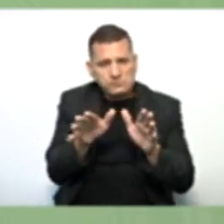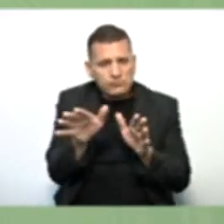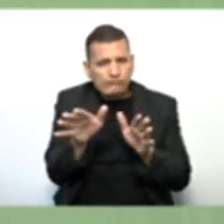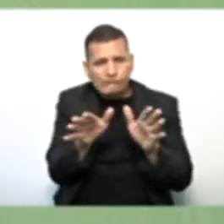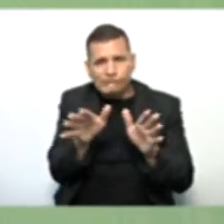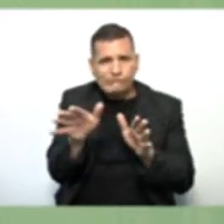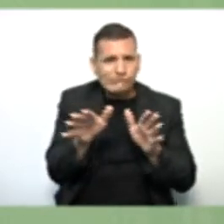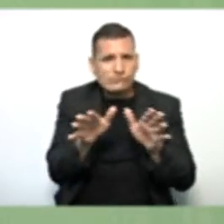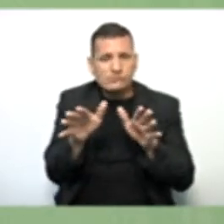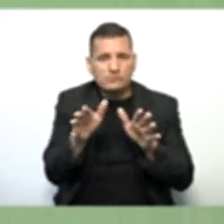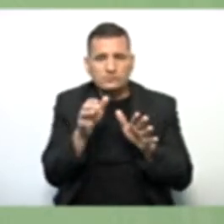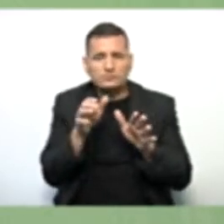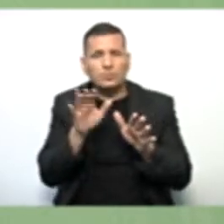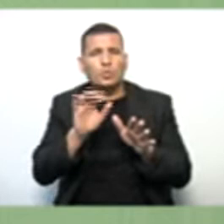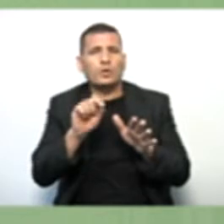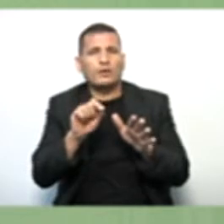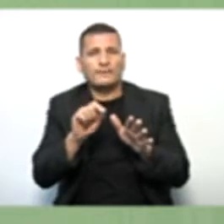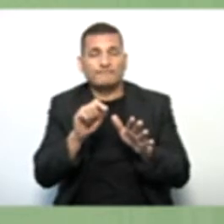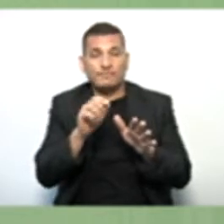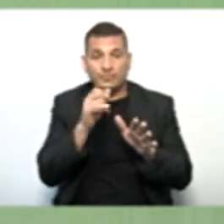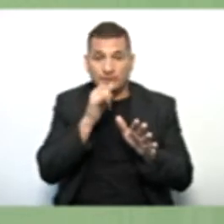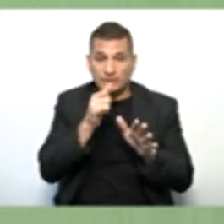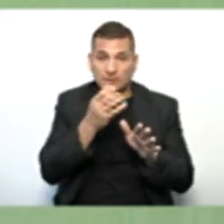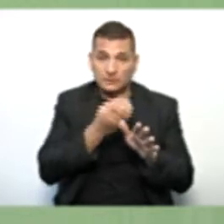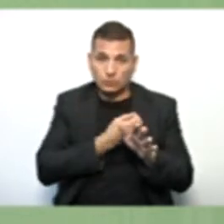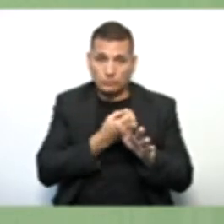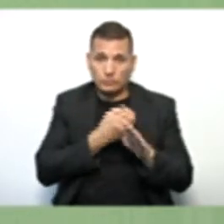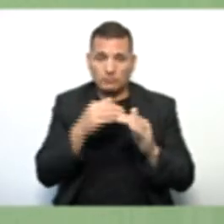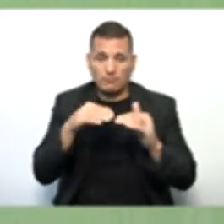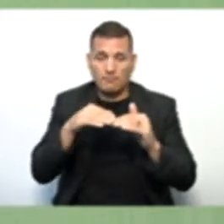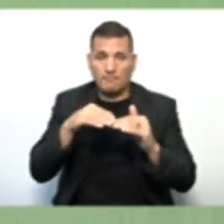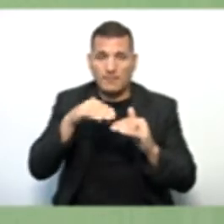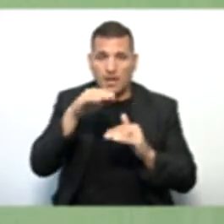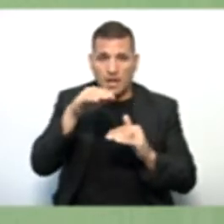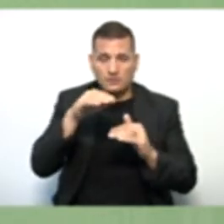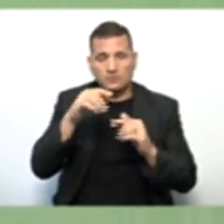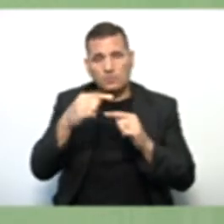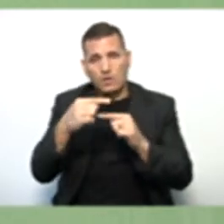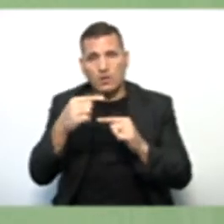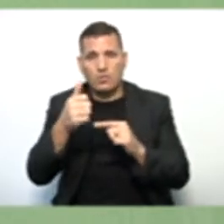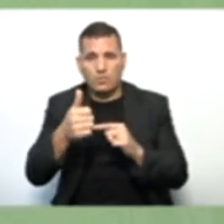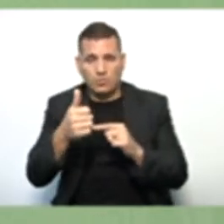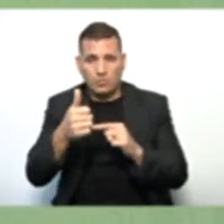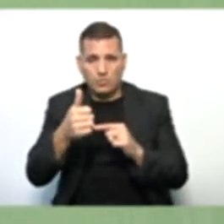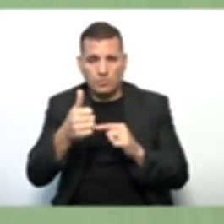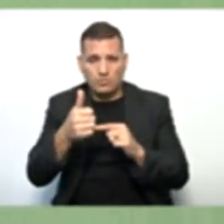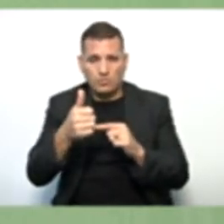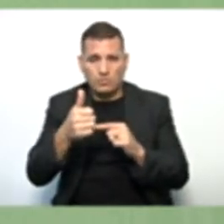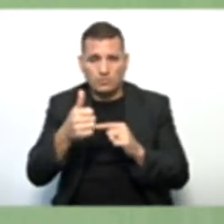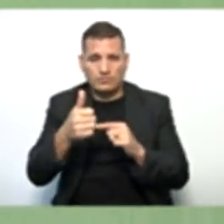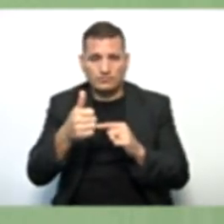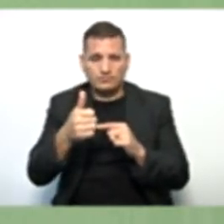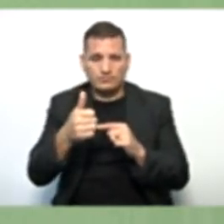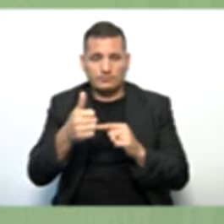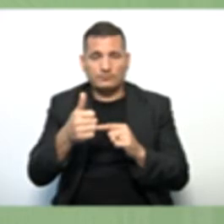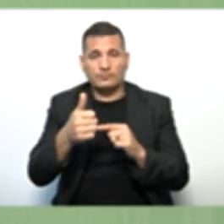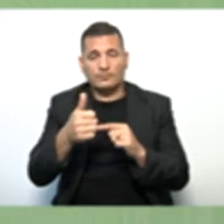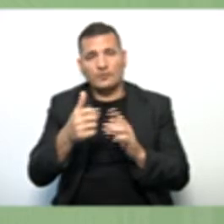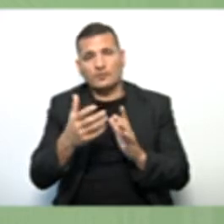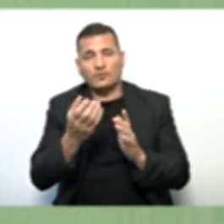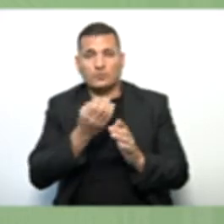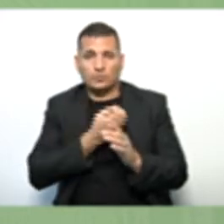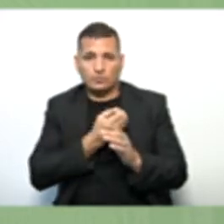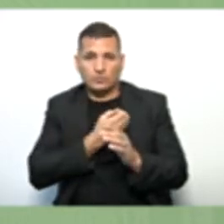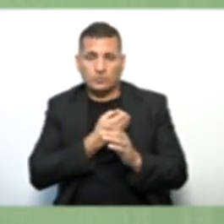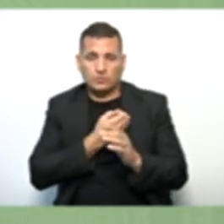minha regra de negócio. O que é? Se o número for maior ou igual a 1, e também, né, estou falando de pseudocódigo, e número for menor ou